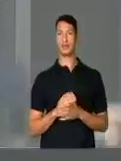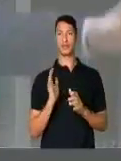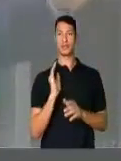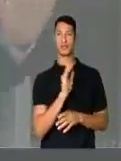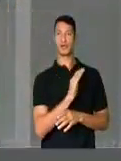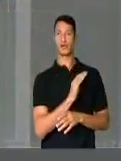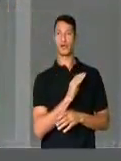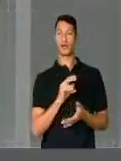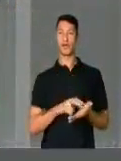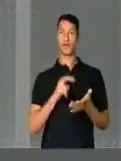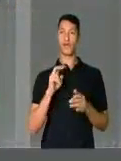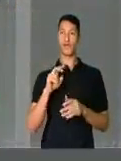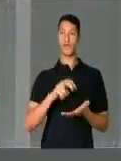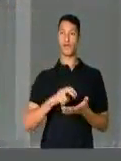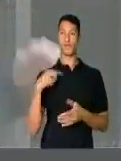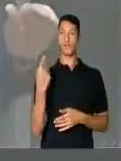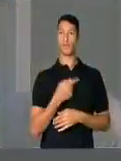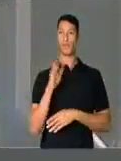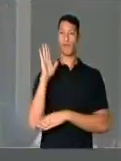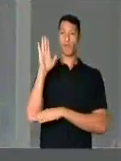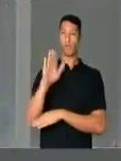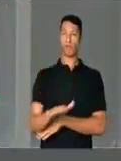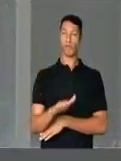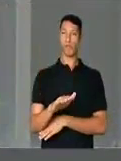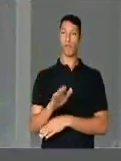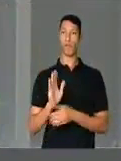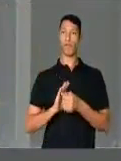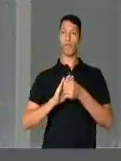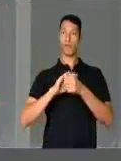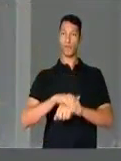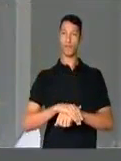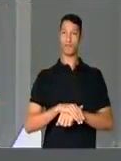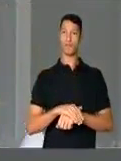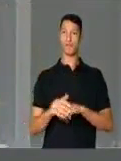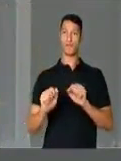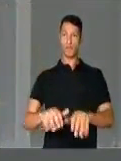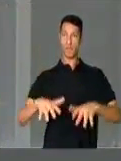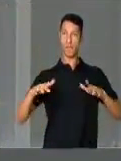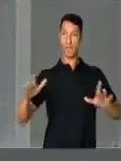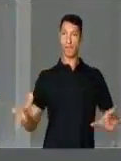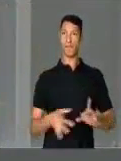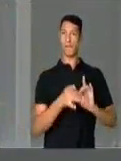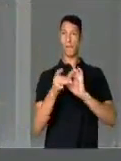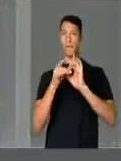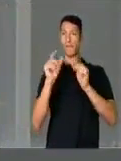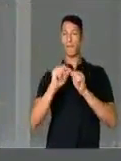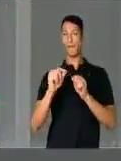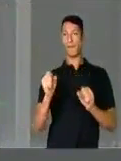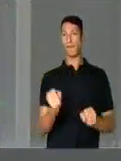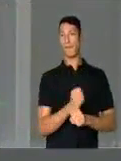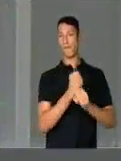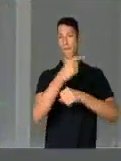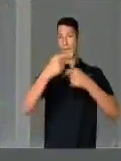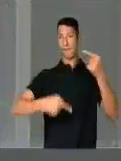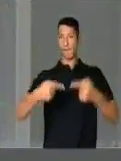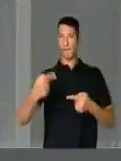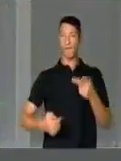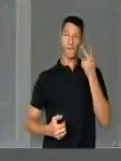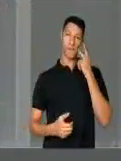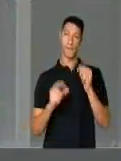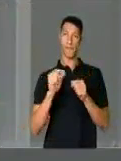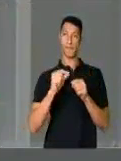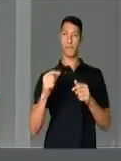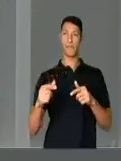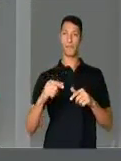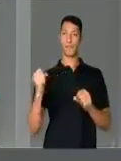as comissões se reúnem pela manhã e à tarde, noite, o plenário se reúne para fazer a reforma política,